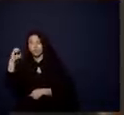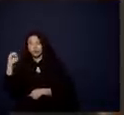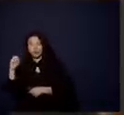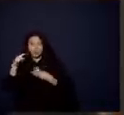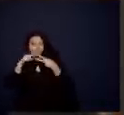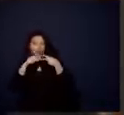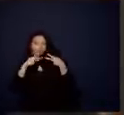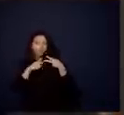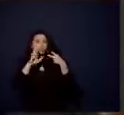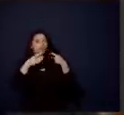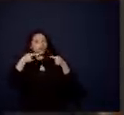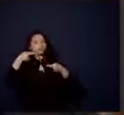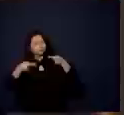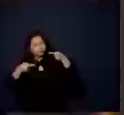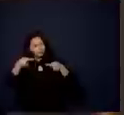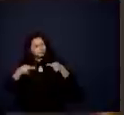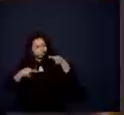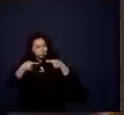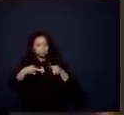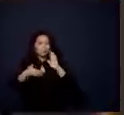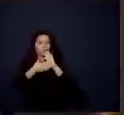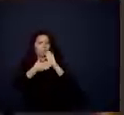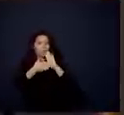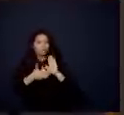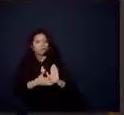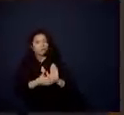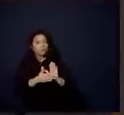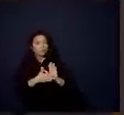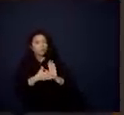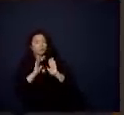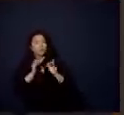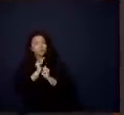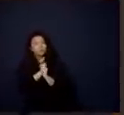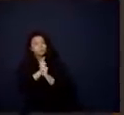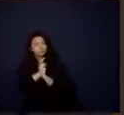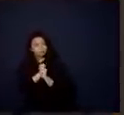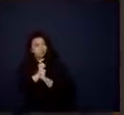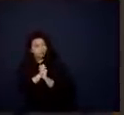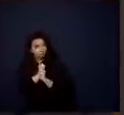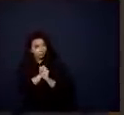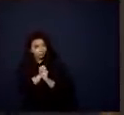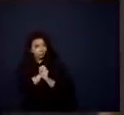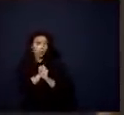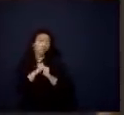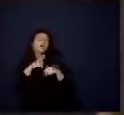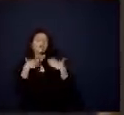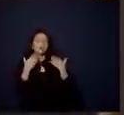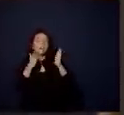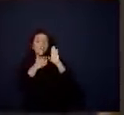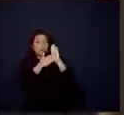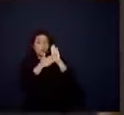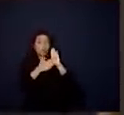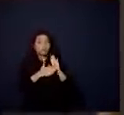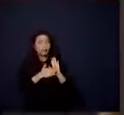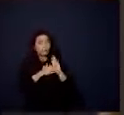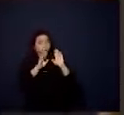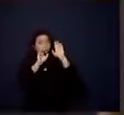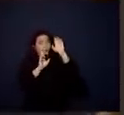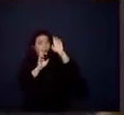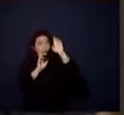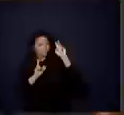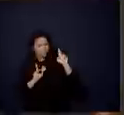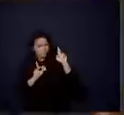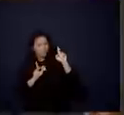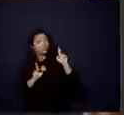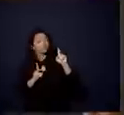em torno dessas duas propostas ao longo dos últimos anos no início as duas propostas relativamente diferentes tinha um